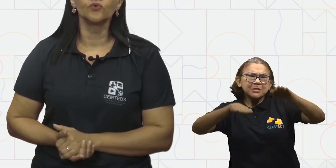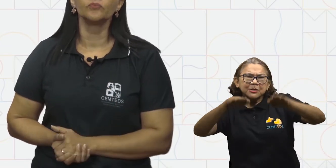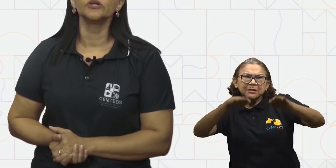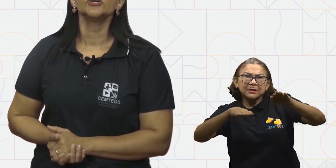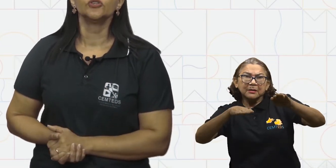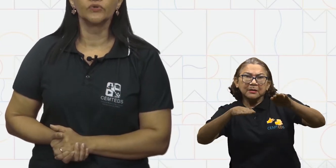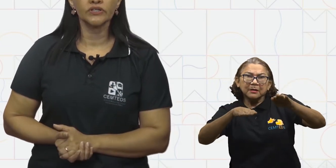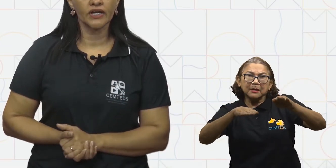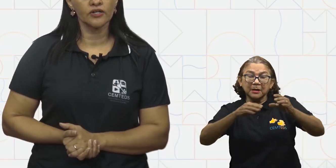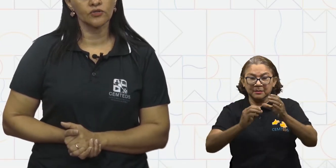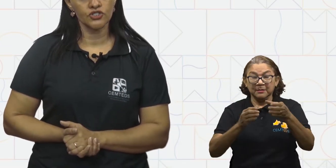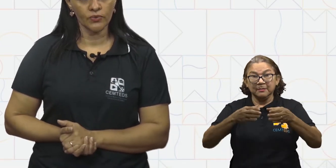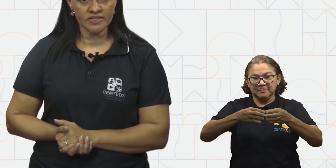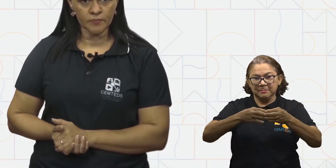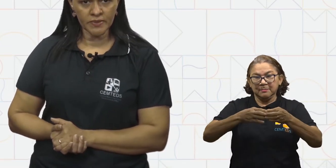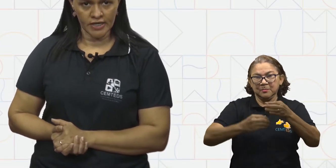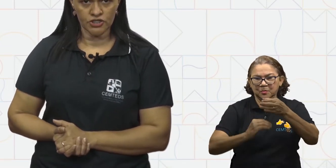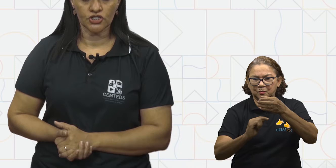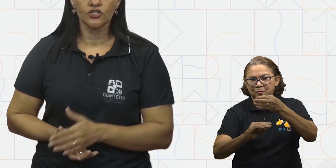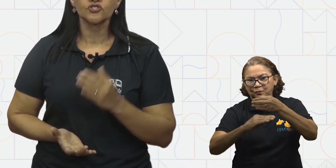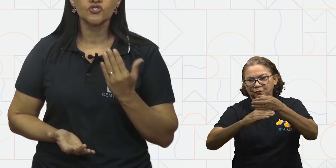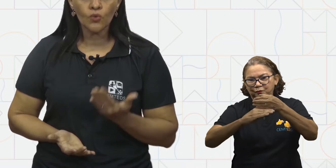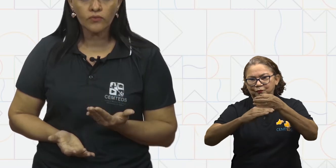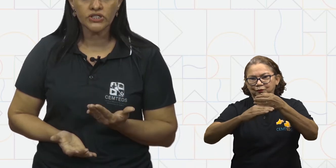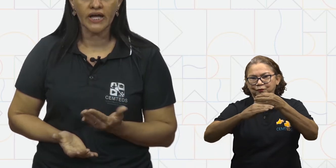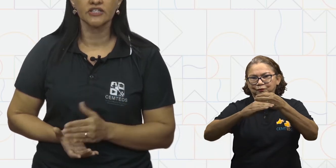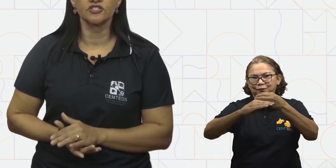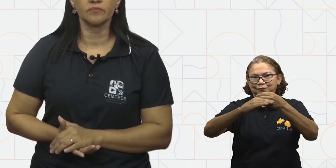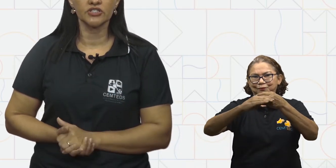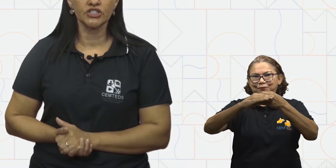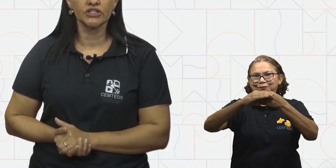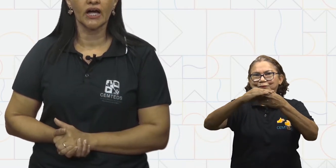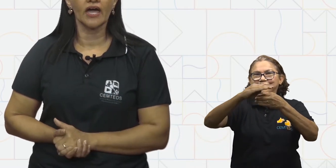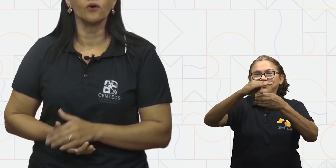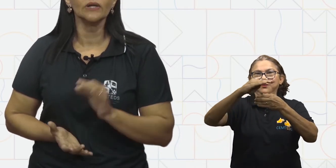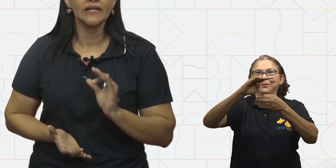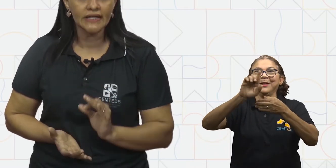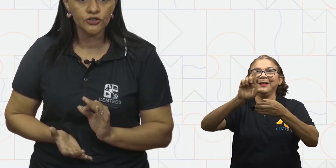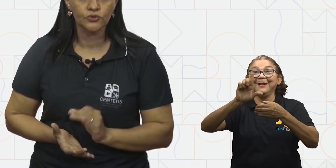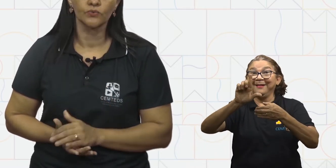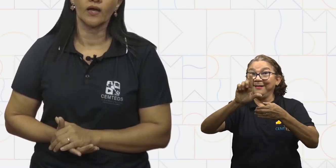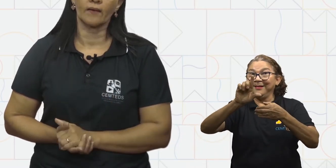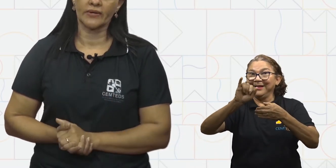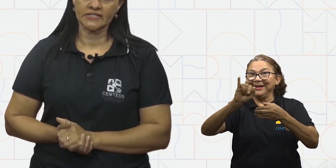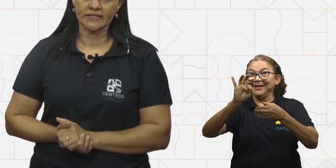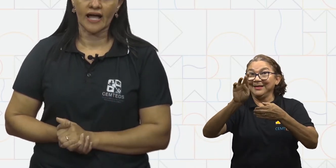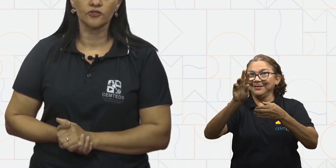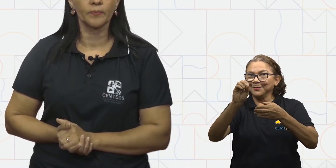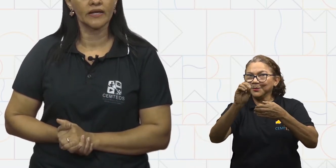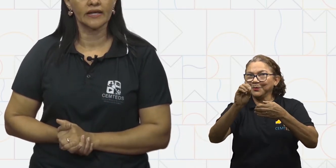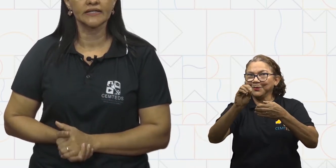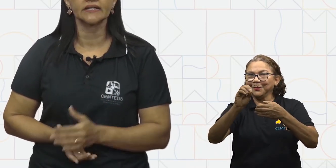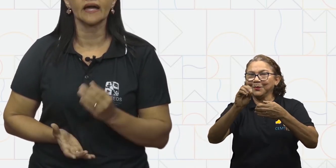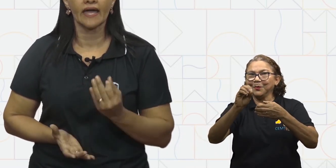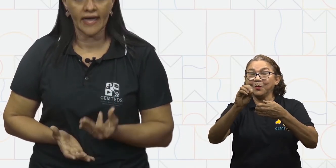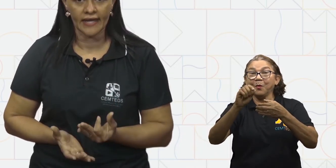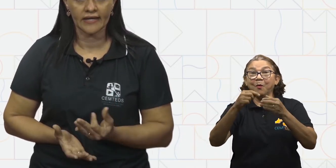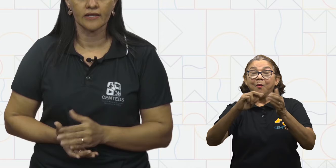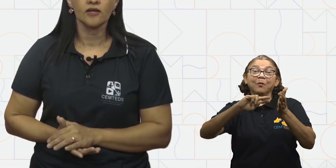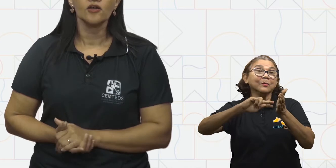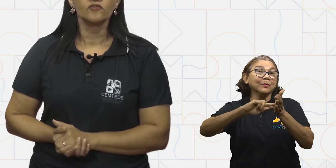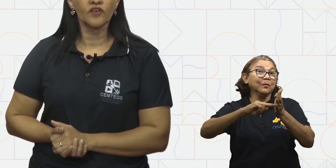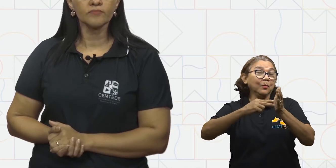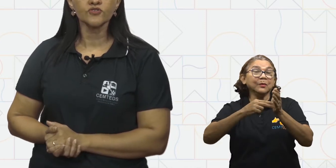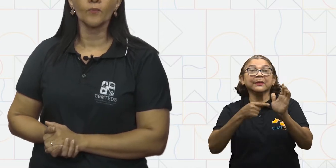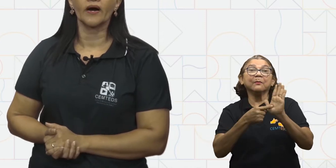o volume no interior de um recipiente. Sua unidade de medida é o litro, representado pela letra